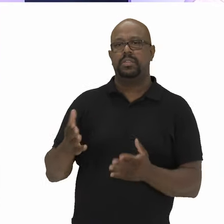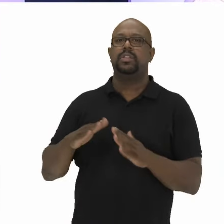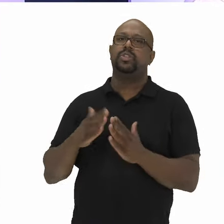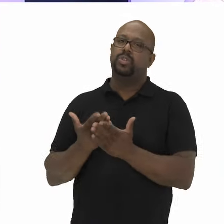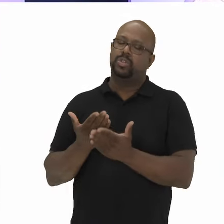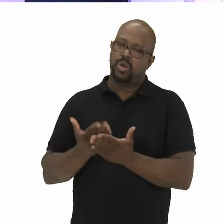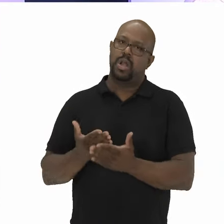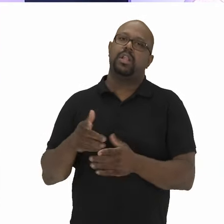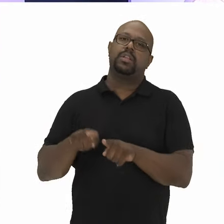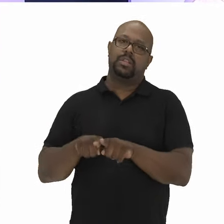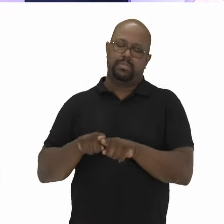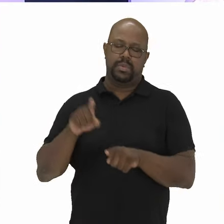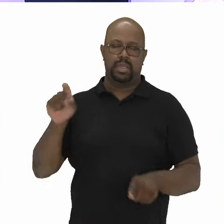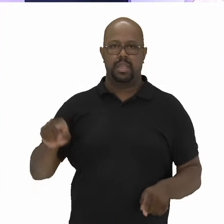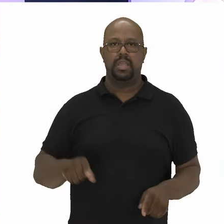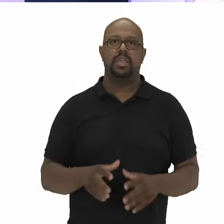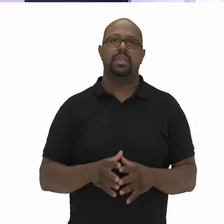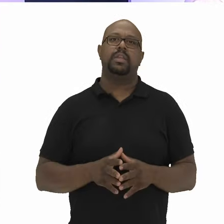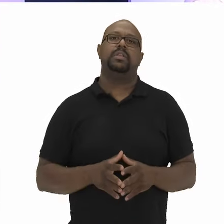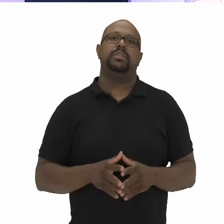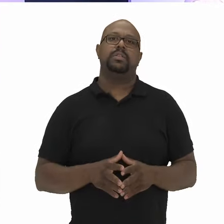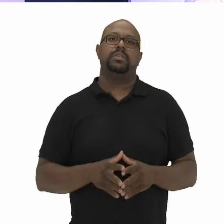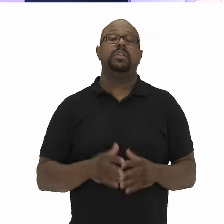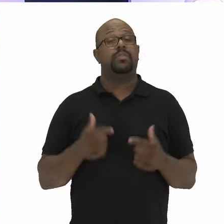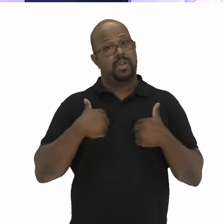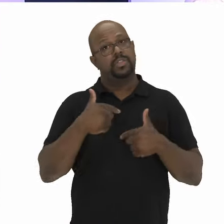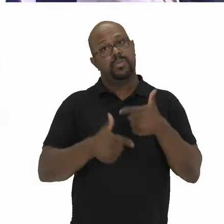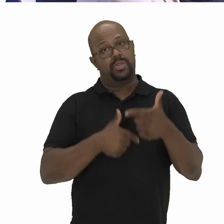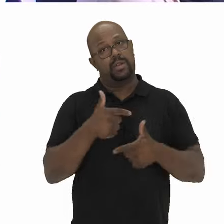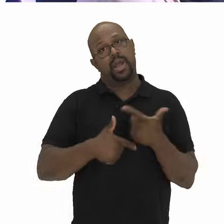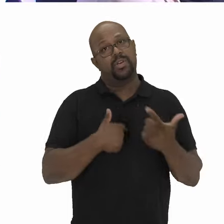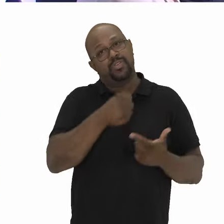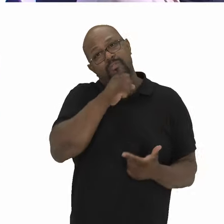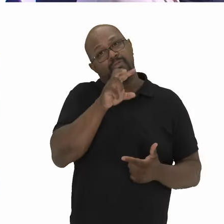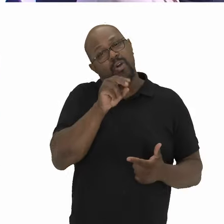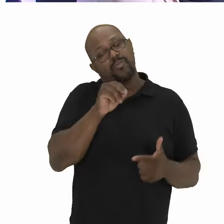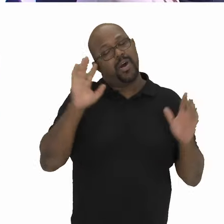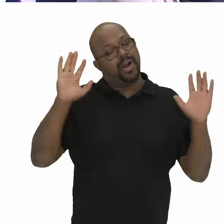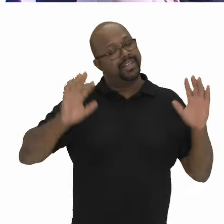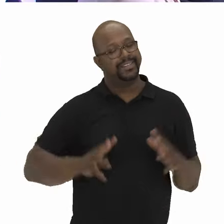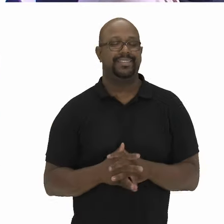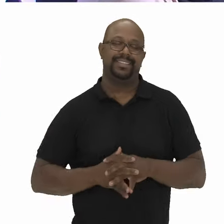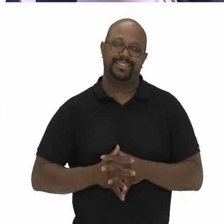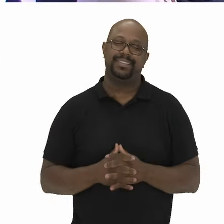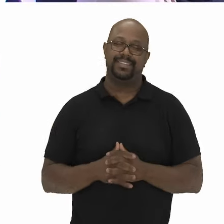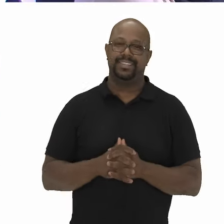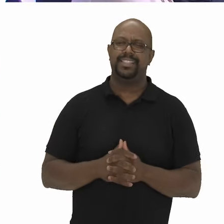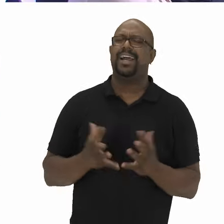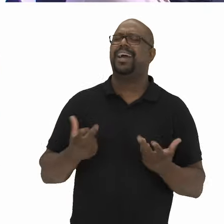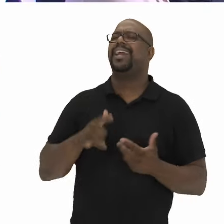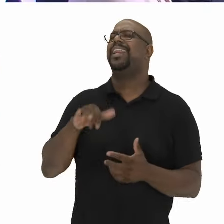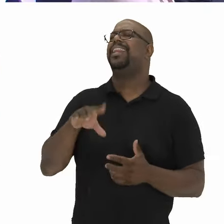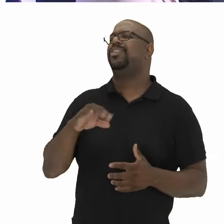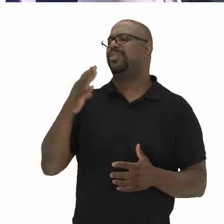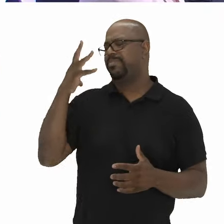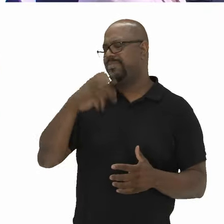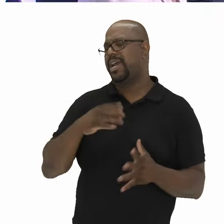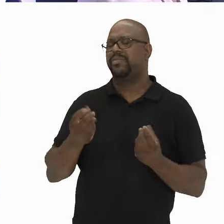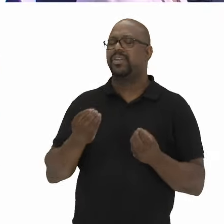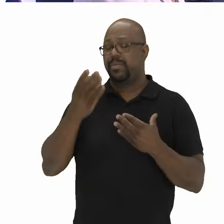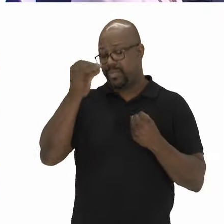livros pra escola dela também faço o meu trabalho de avó né Que linda ai que